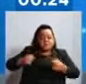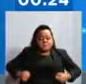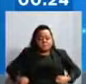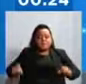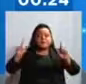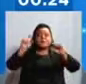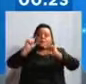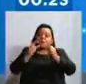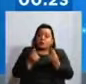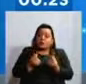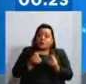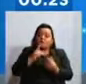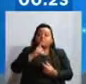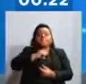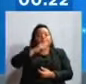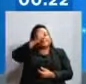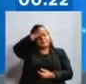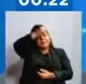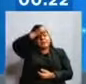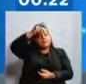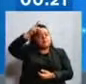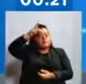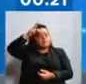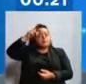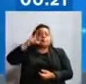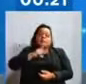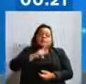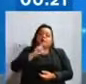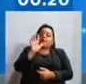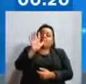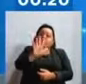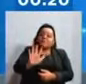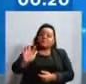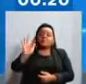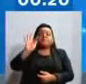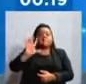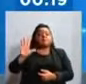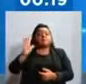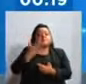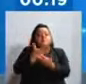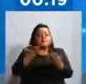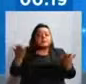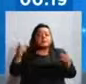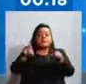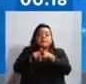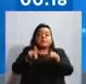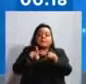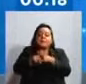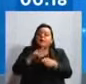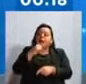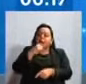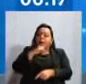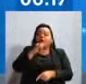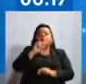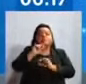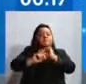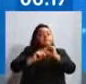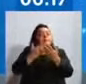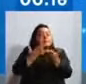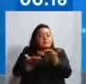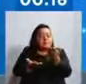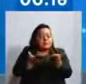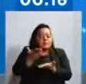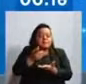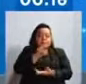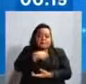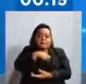Prefeitura tem na questão federal e também na questão das usinas, que são os incentivos fiscais. Parte,